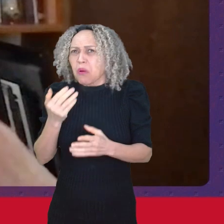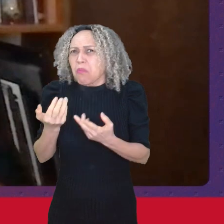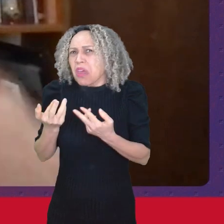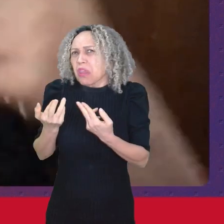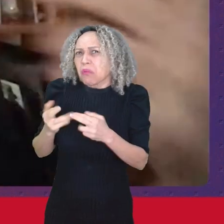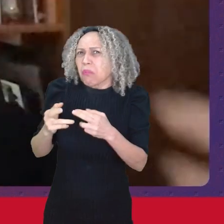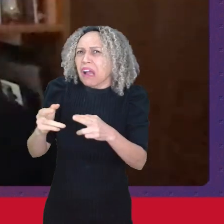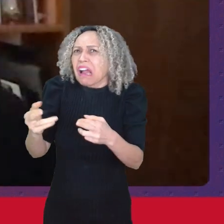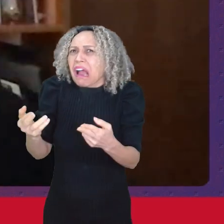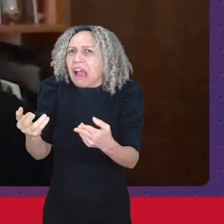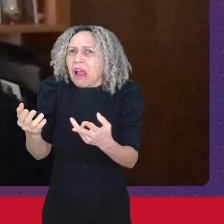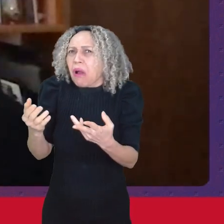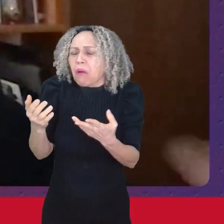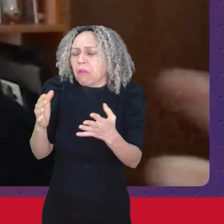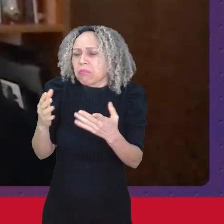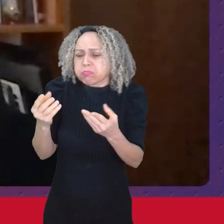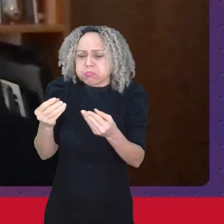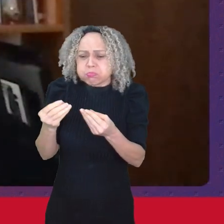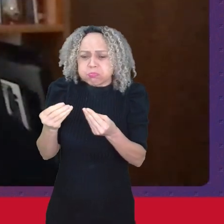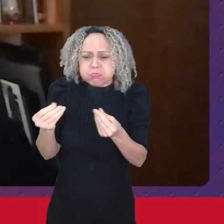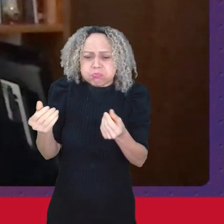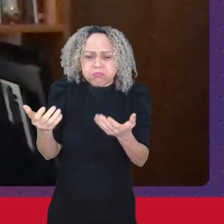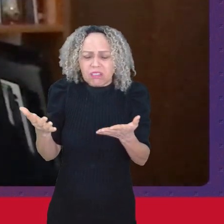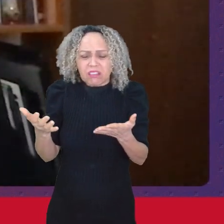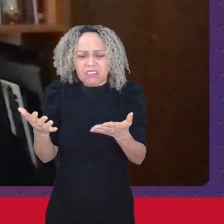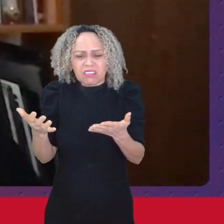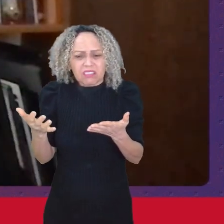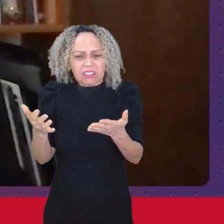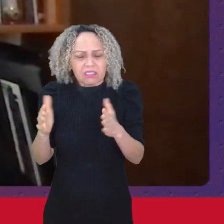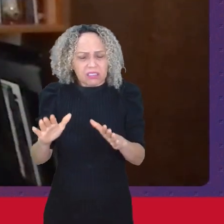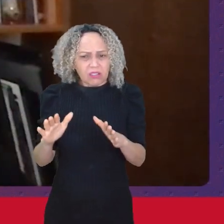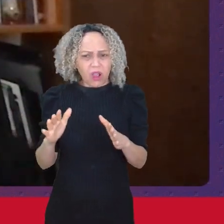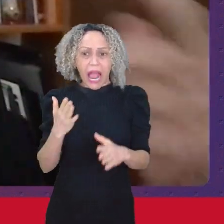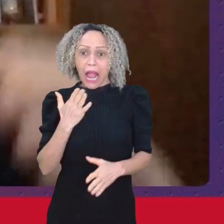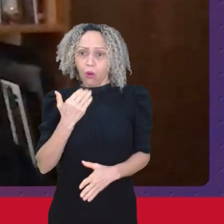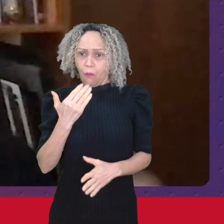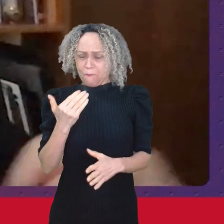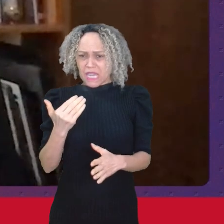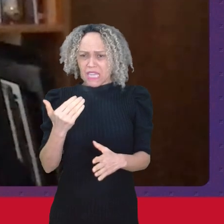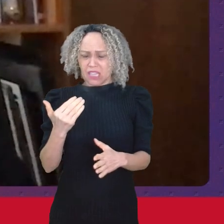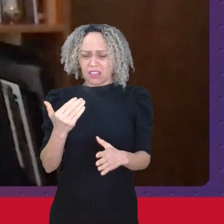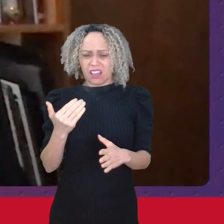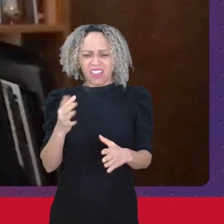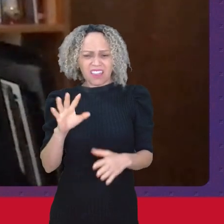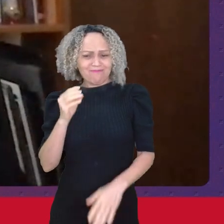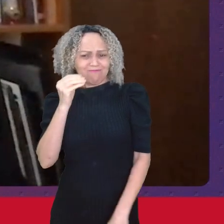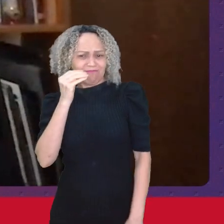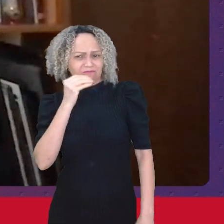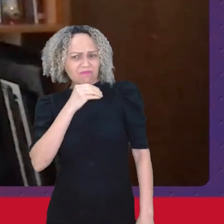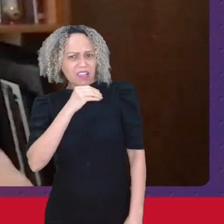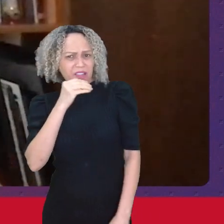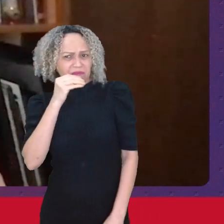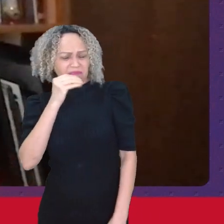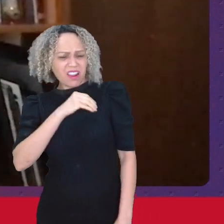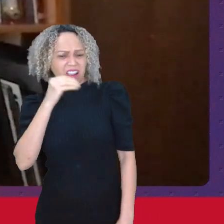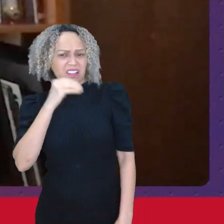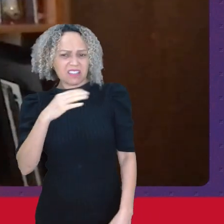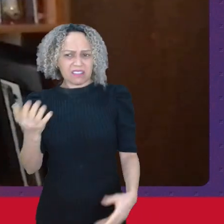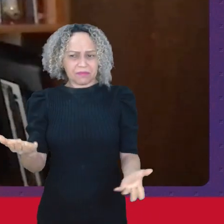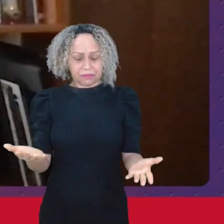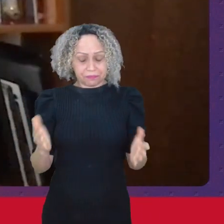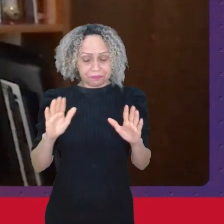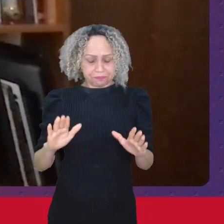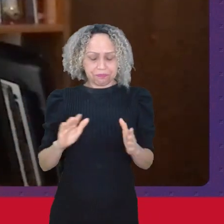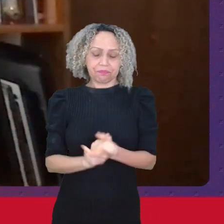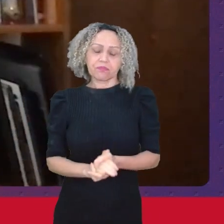gente que não sabe se vai comer o mês que vem. Que, aliás, diga-se de passagem, a gente está vivendo isso hoje no Brasil, né? Tem gente que